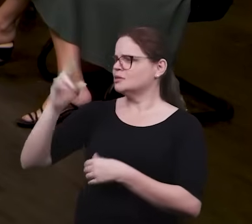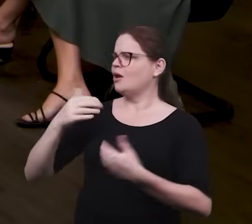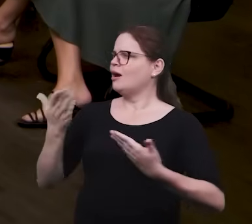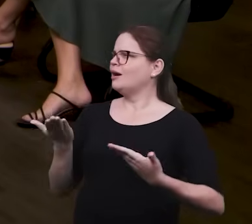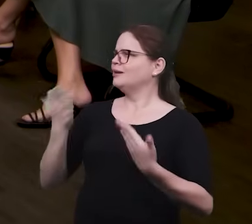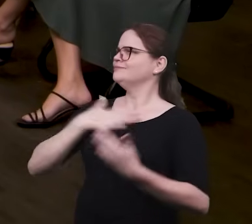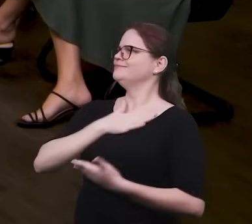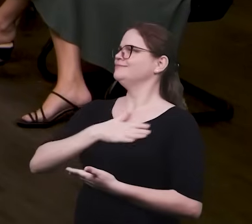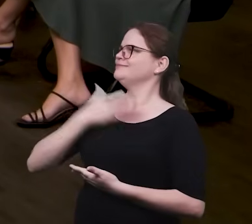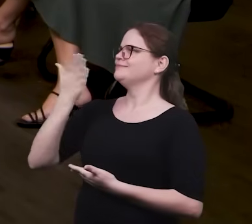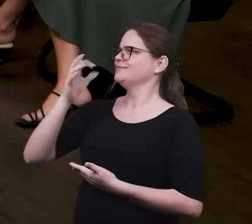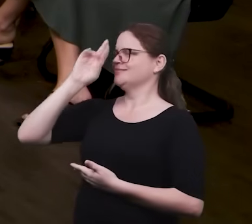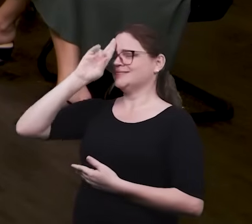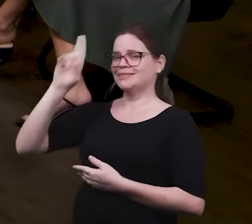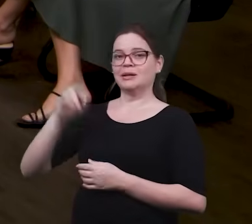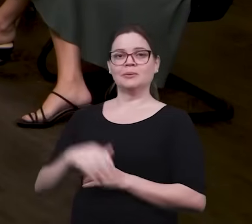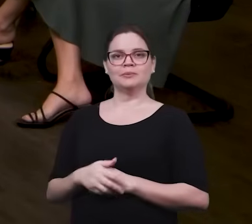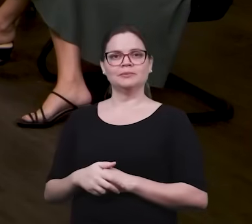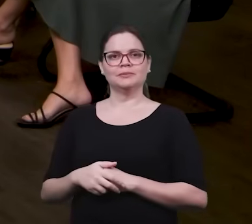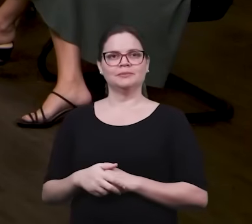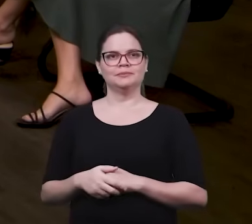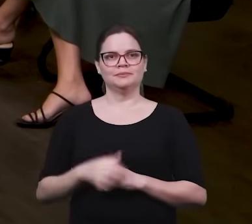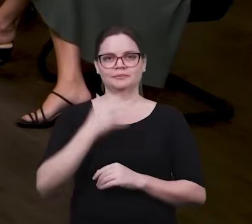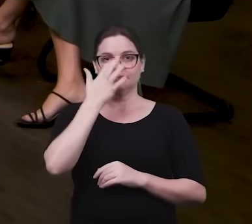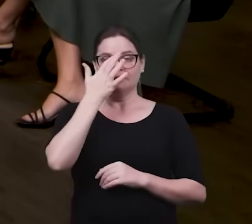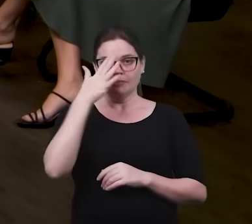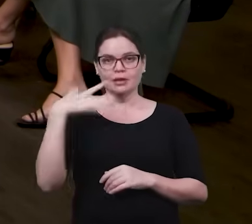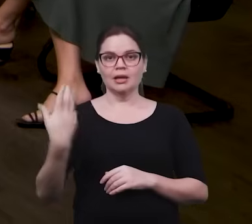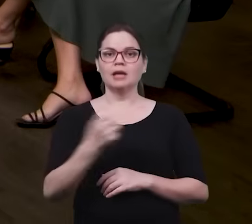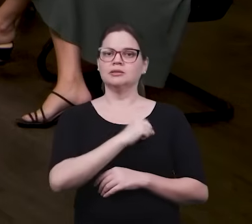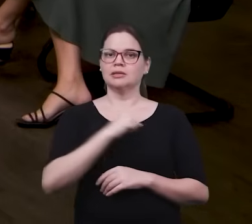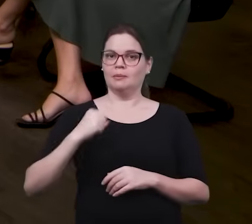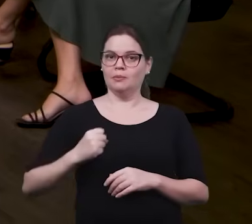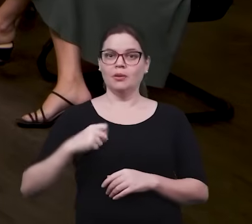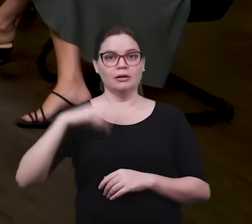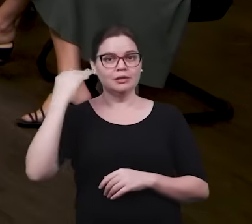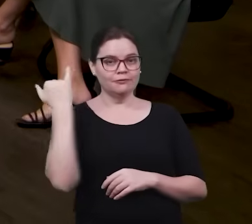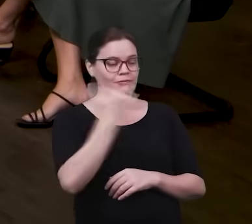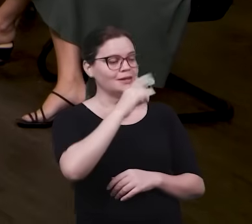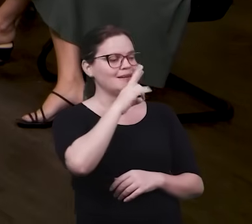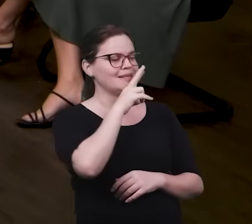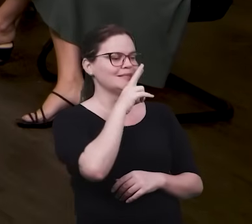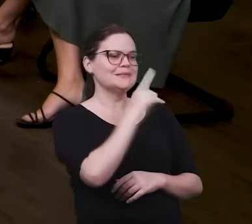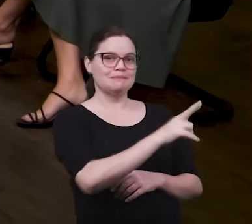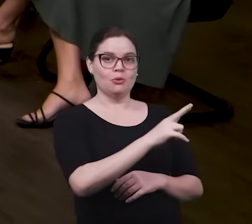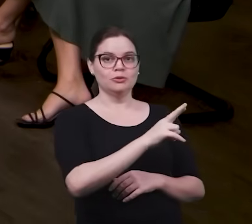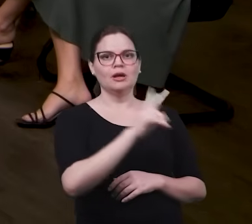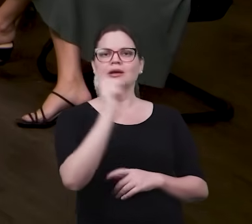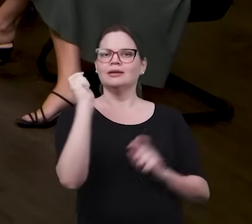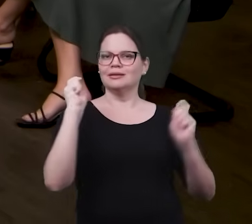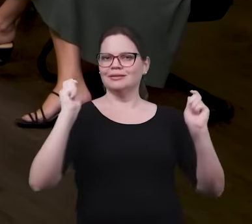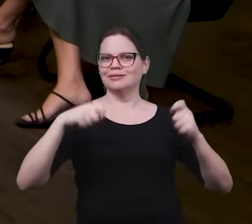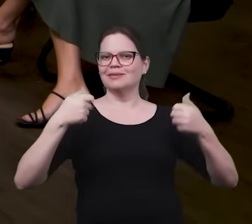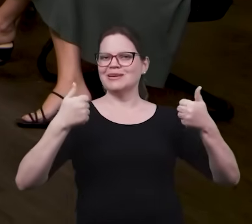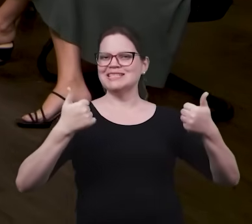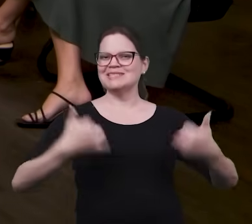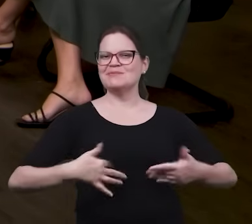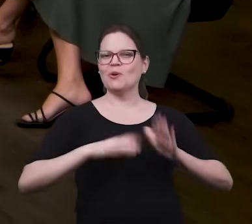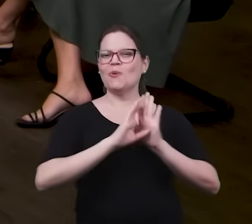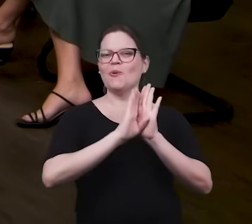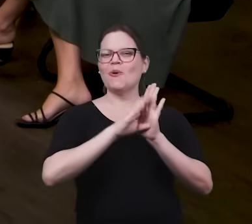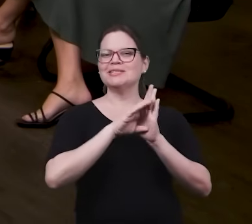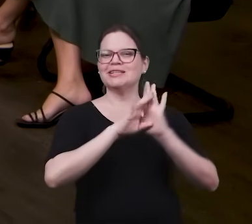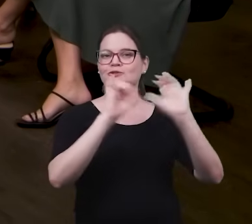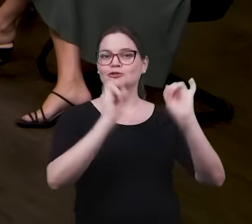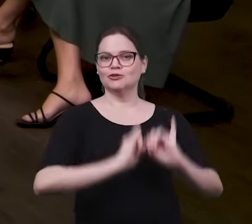dada uma resposta que ela responde essa pergunta e esclarece muita coisa sobre idolatria, que